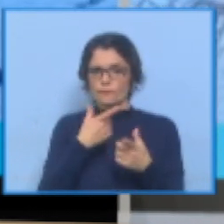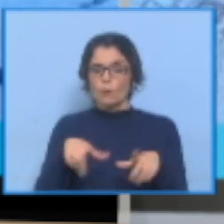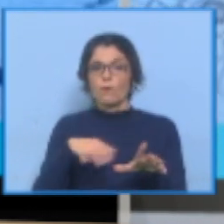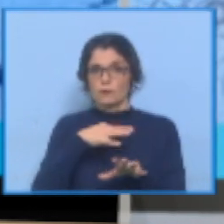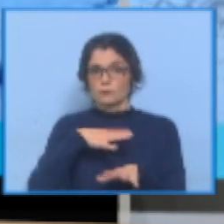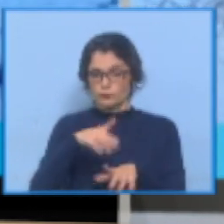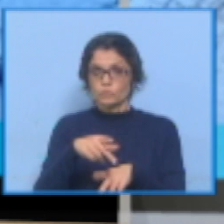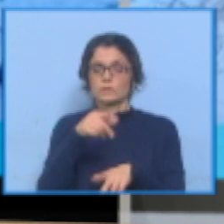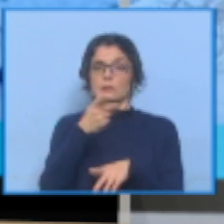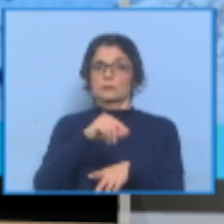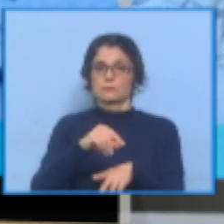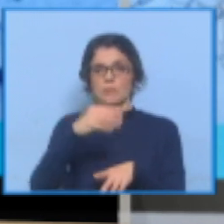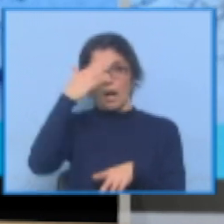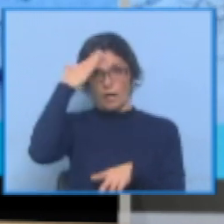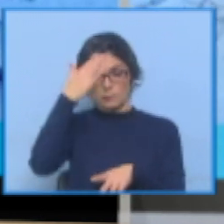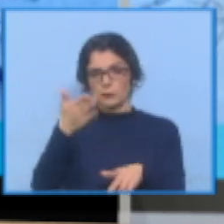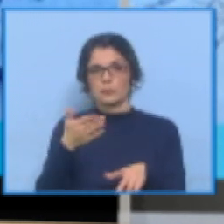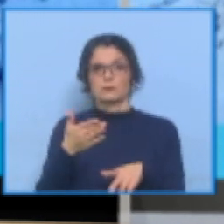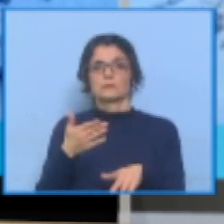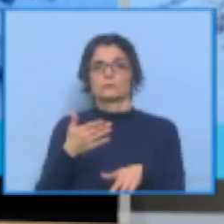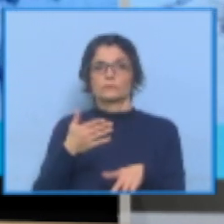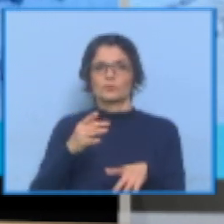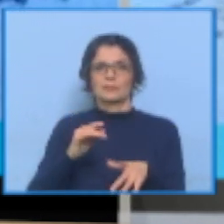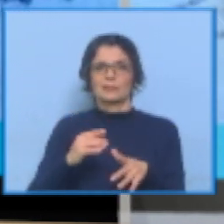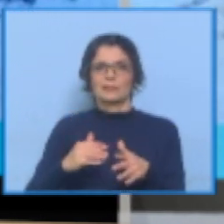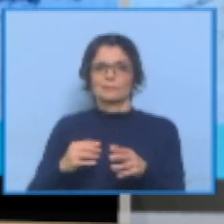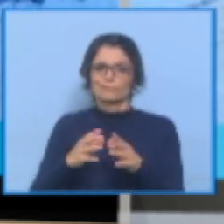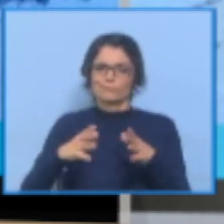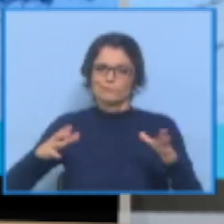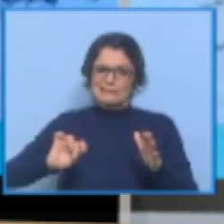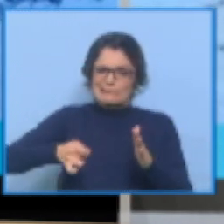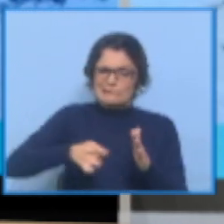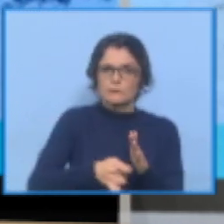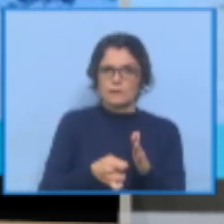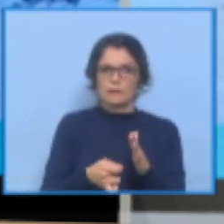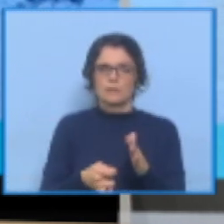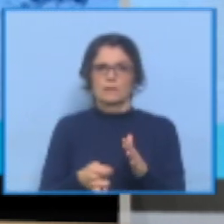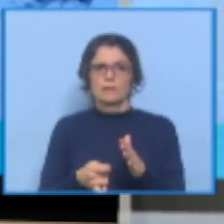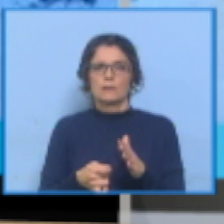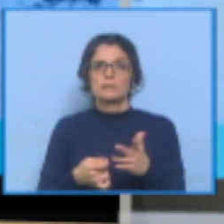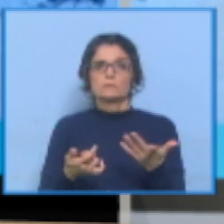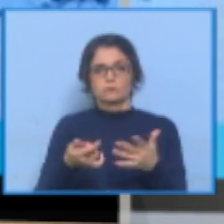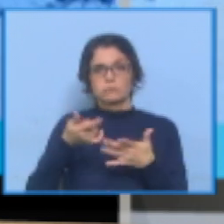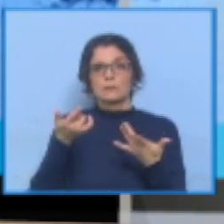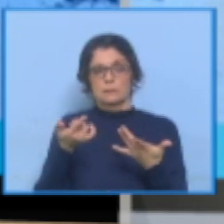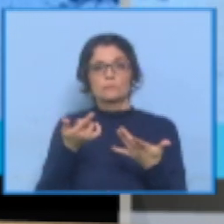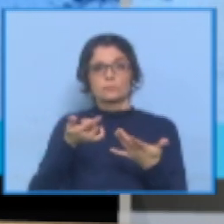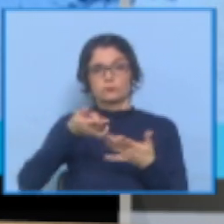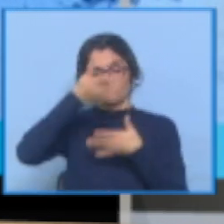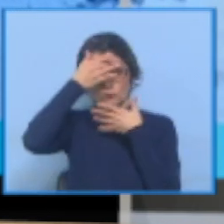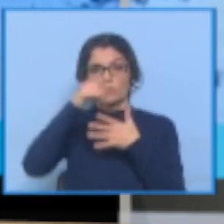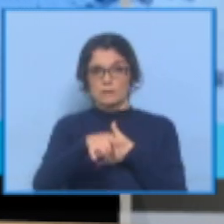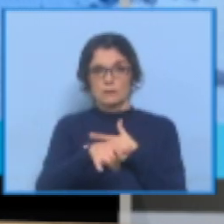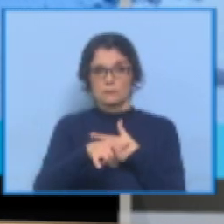todo o continente africano há cada vez uma maior pressão pelos fundamentalistas islâmicos, em grupos radicais